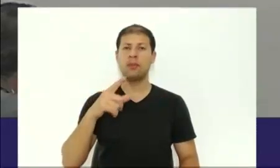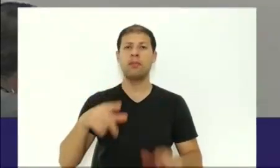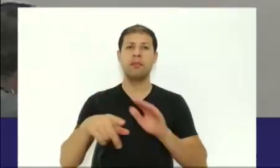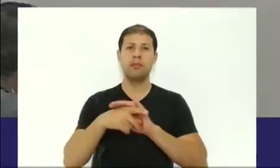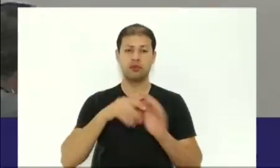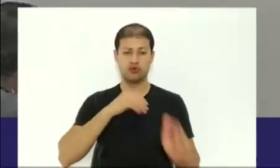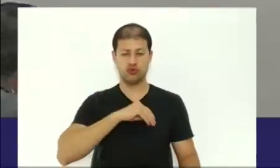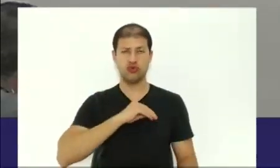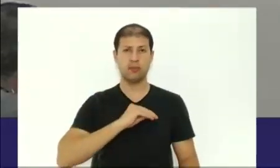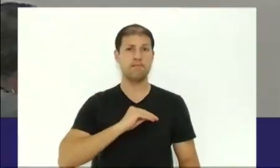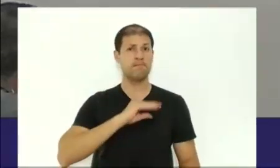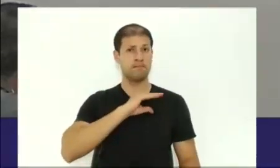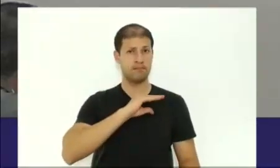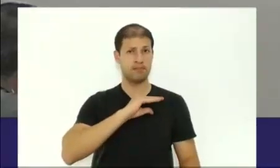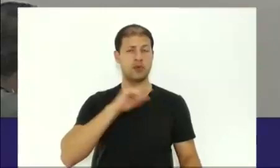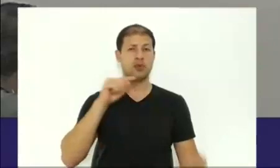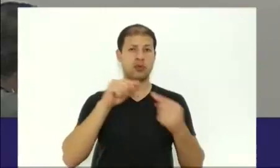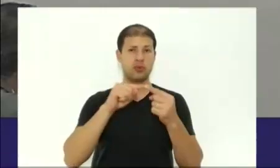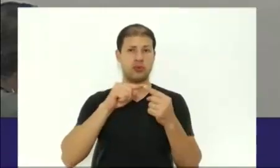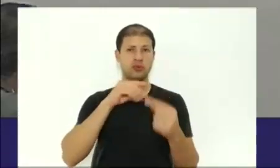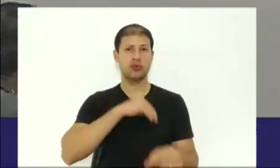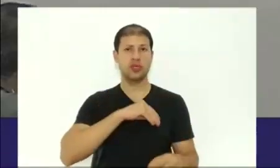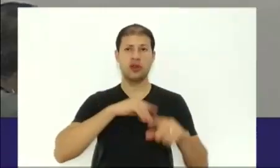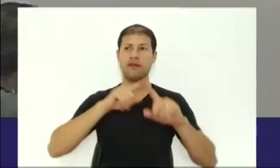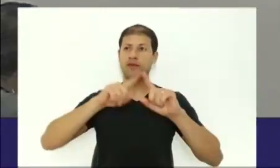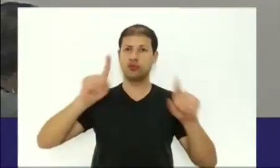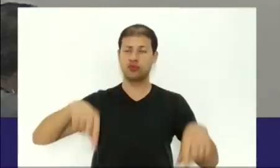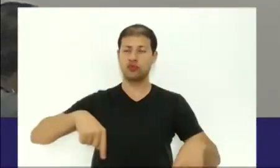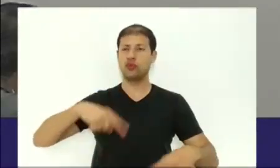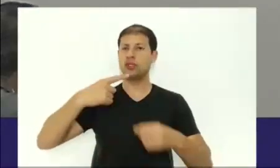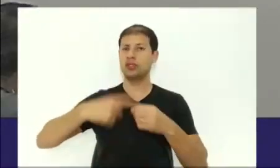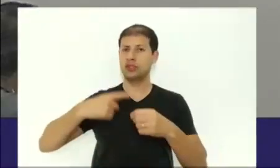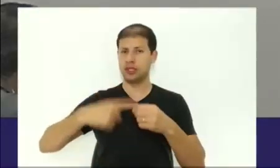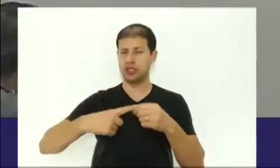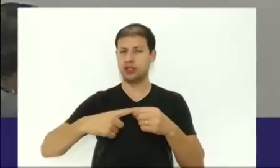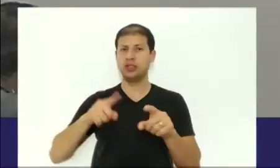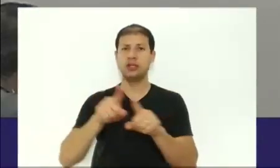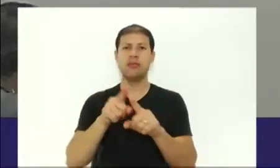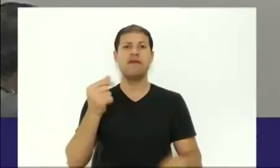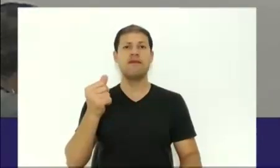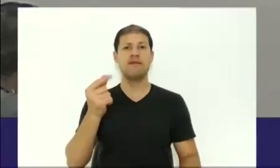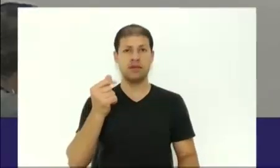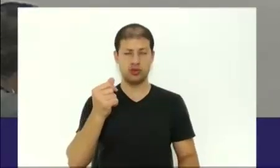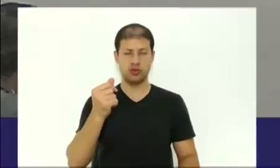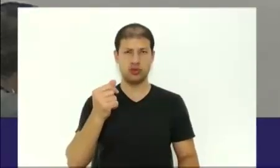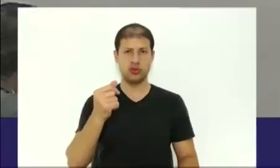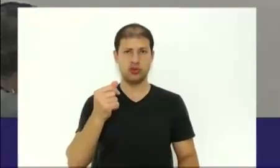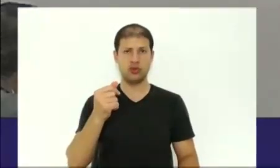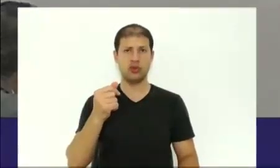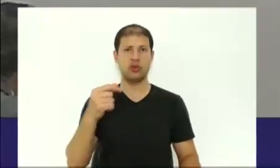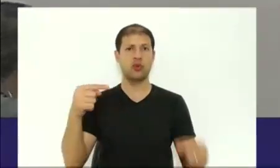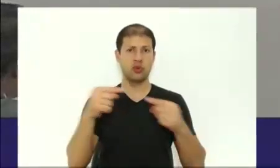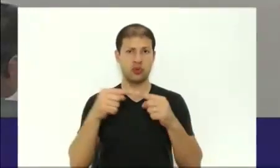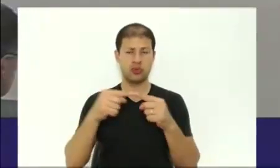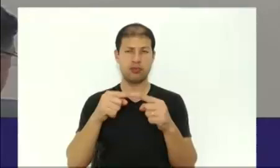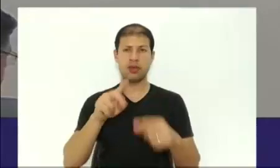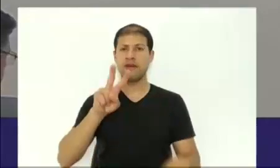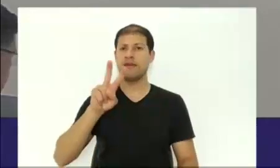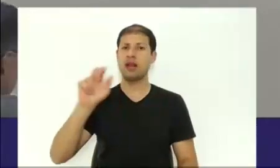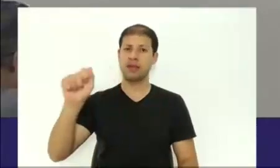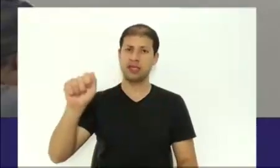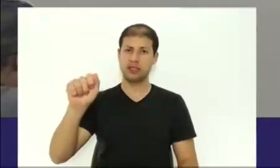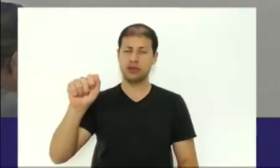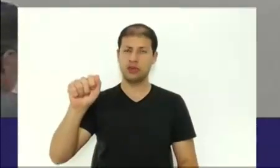ser aplicado no salário dos servidores municipais e qual o valor que irá incidir sobre o Vale Alimentação para